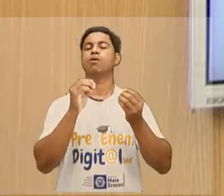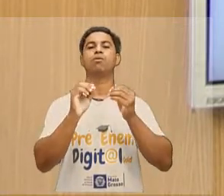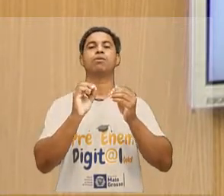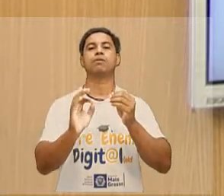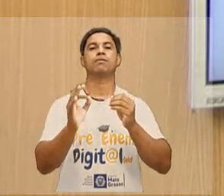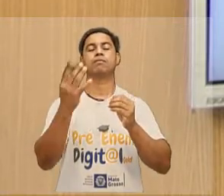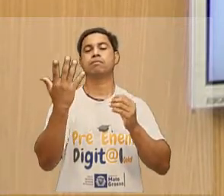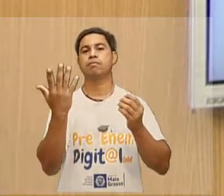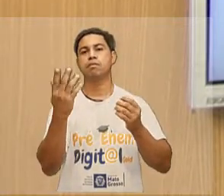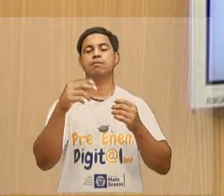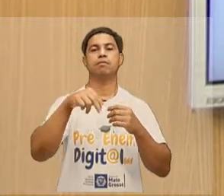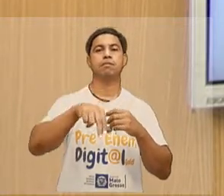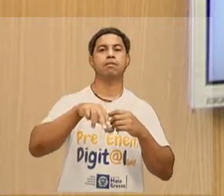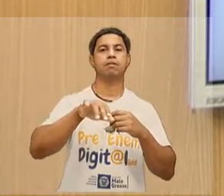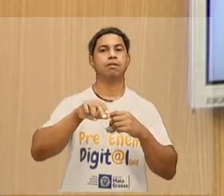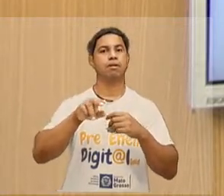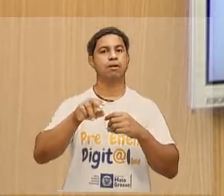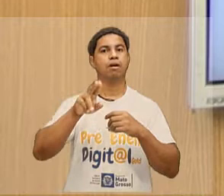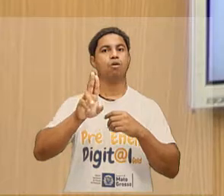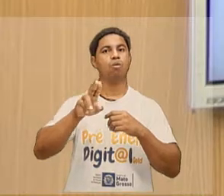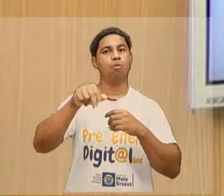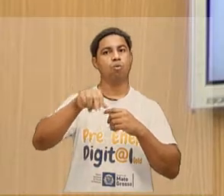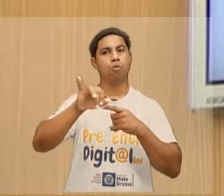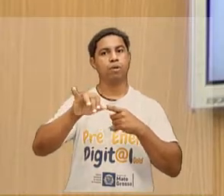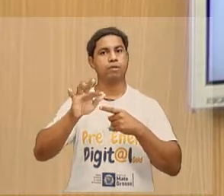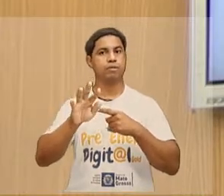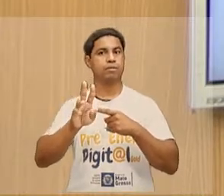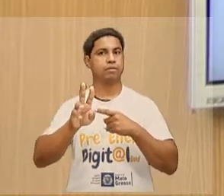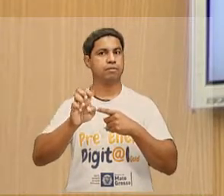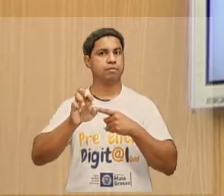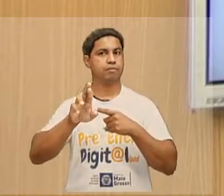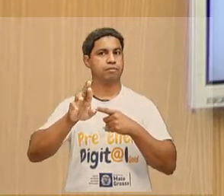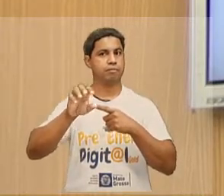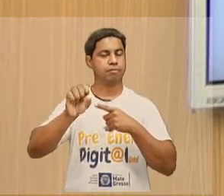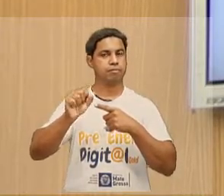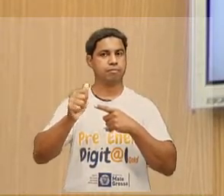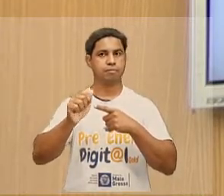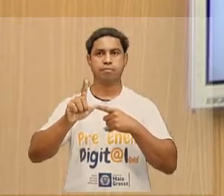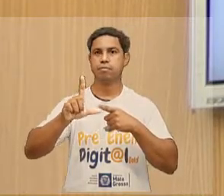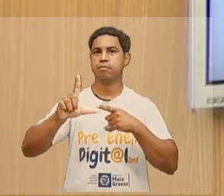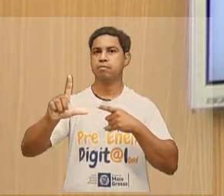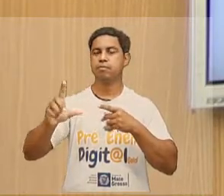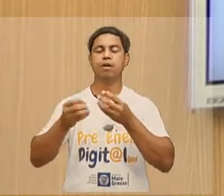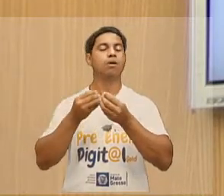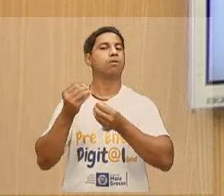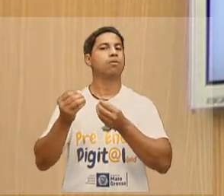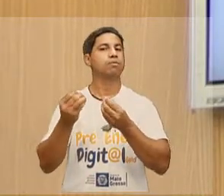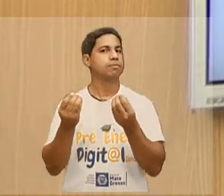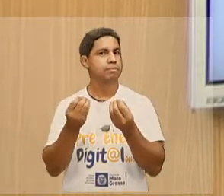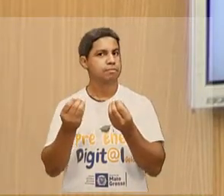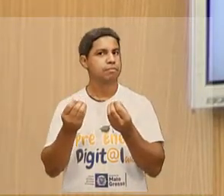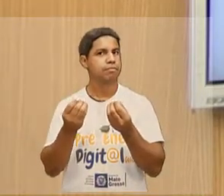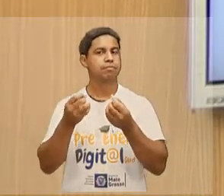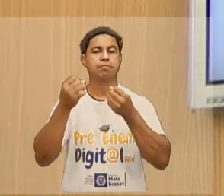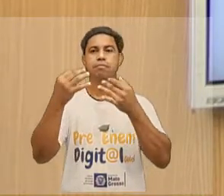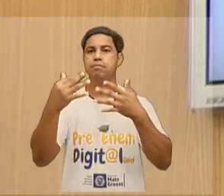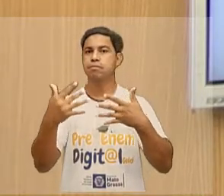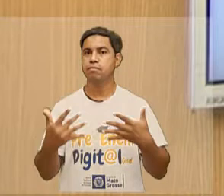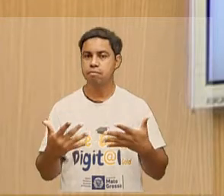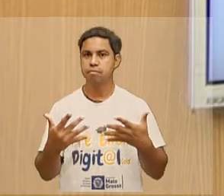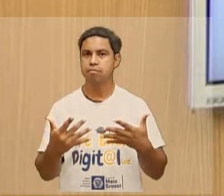uma análise qualitativa. O que essas equações, essas definições da lei da gravitação